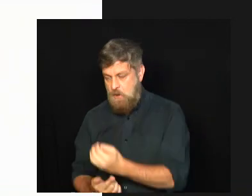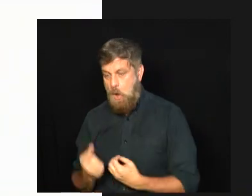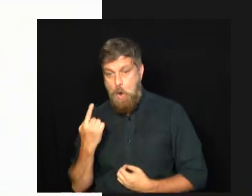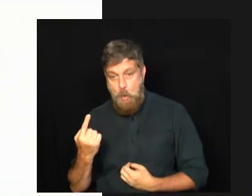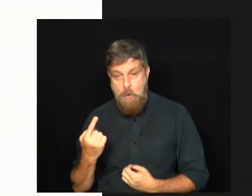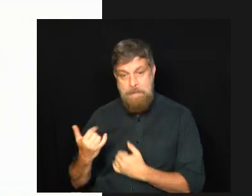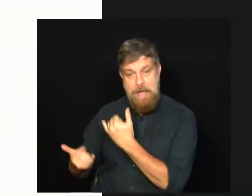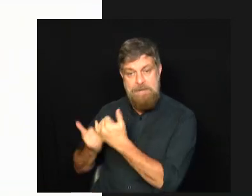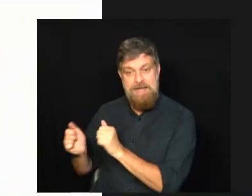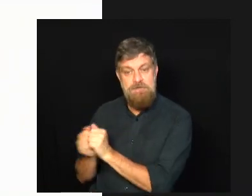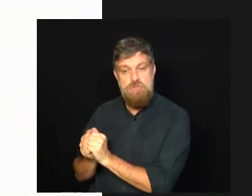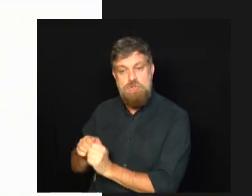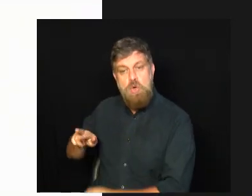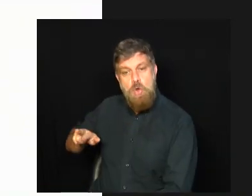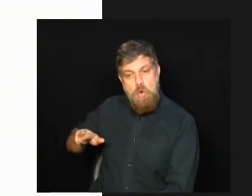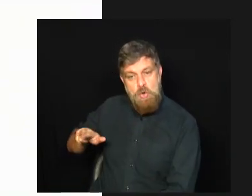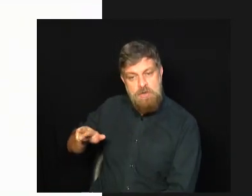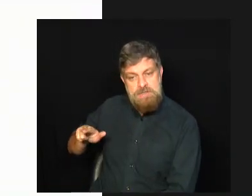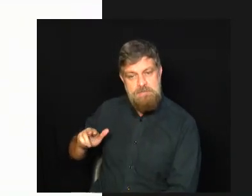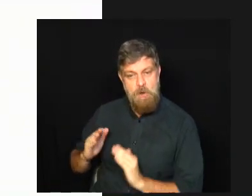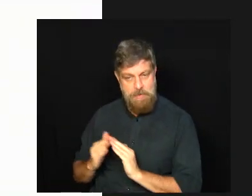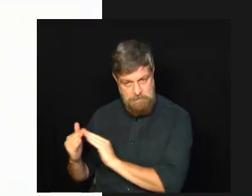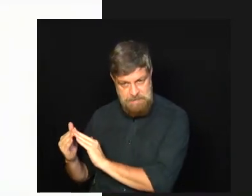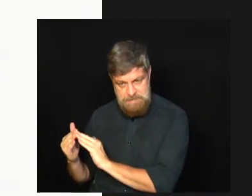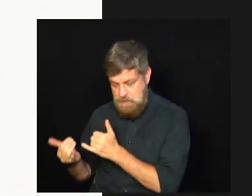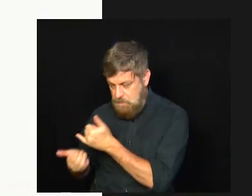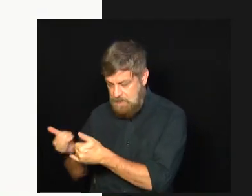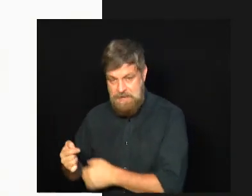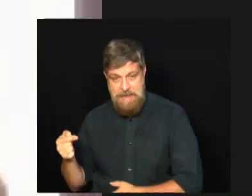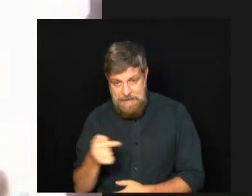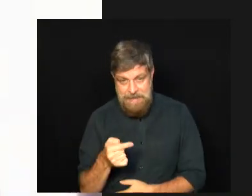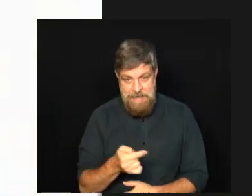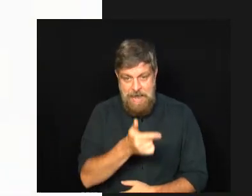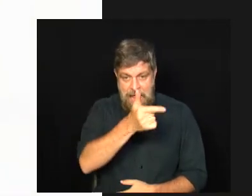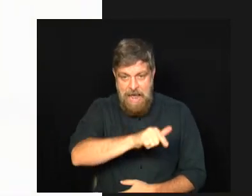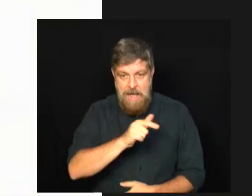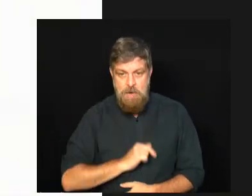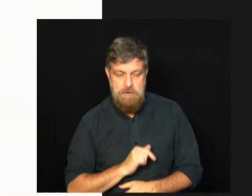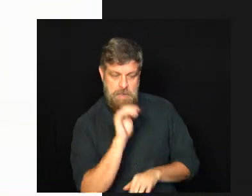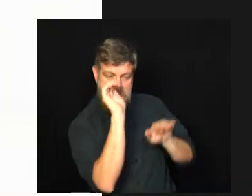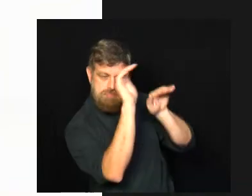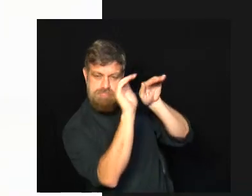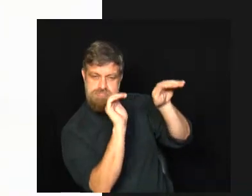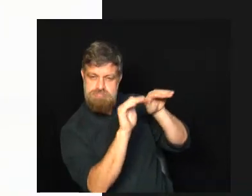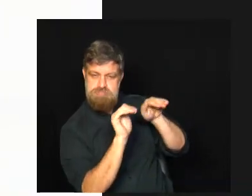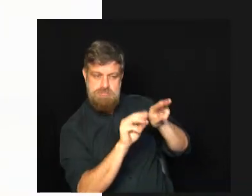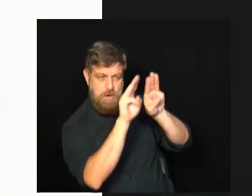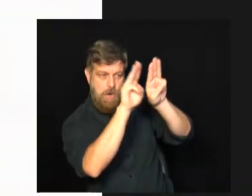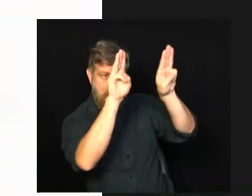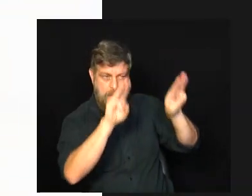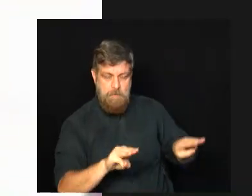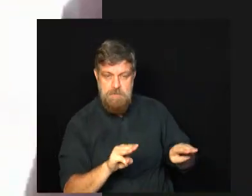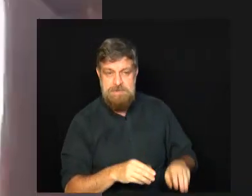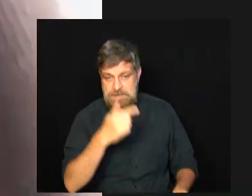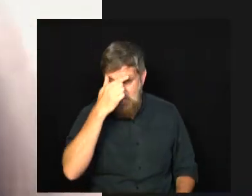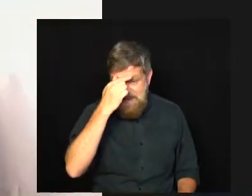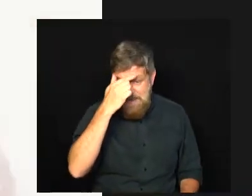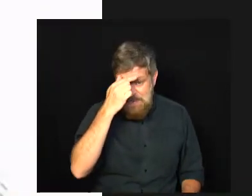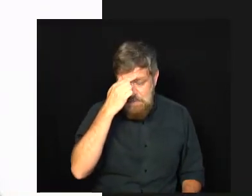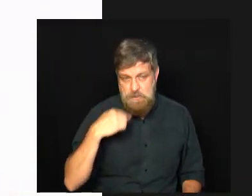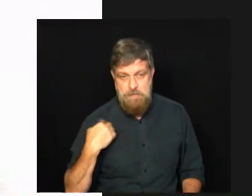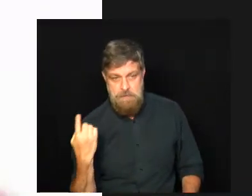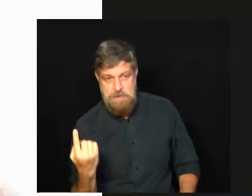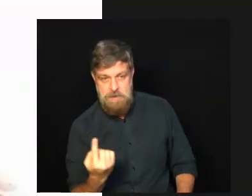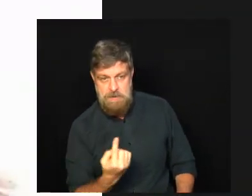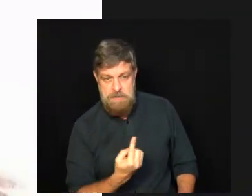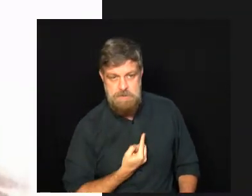os irmãos e com os vizinhos, e a outra peteca ficava no acervo do Museu Universitário, para nós